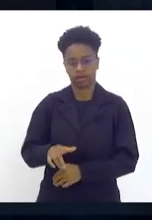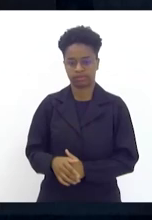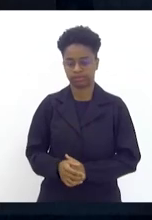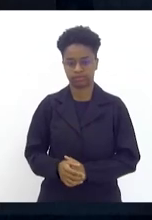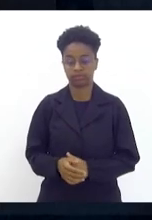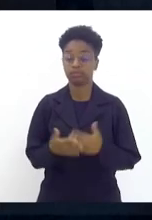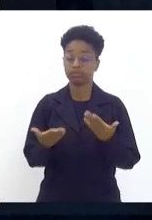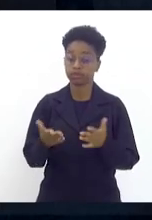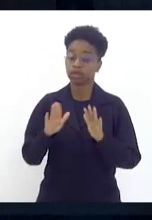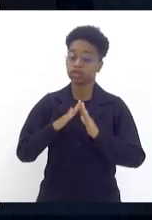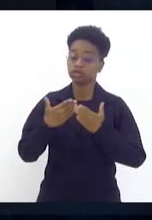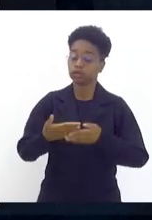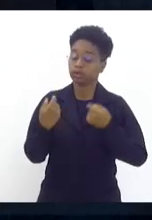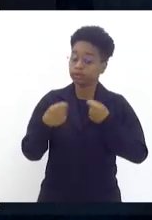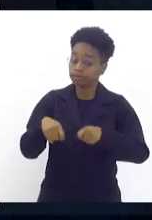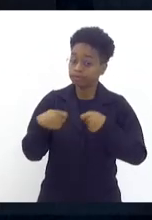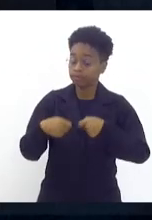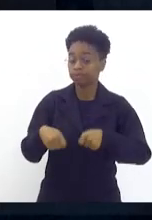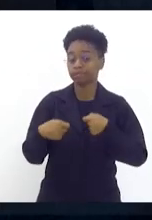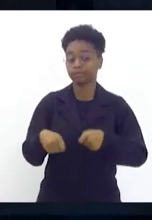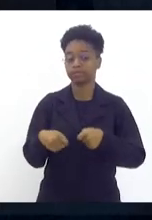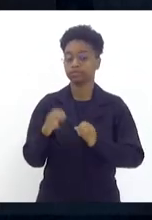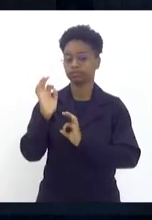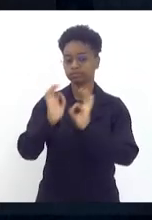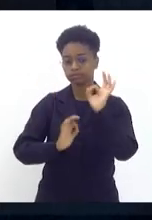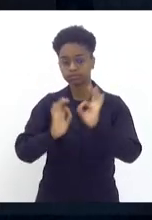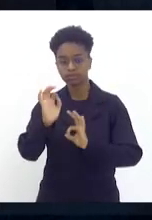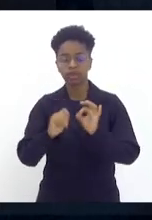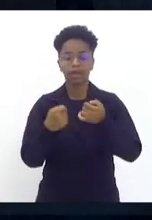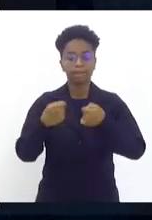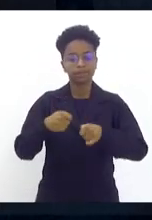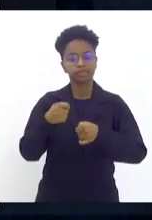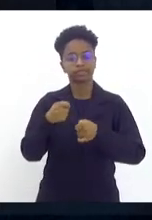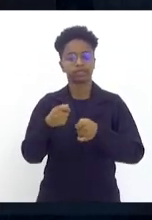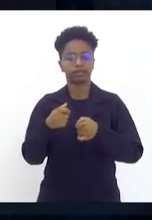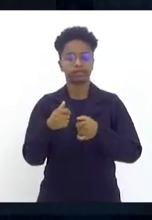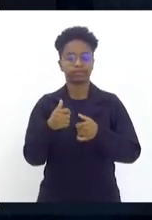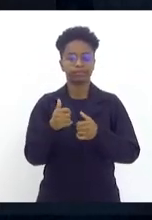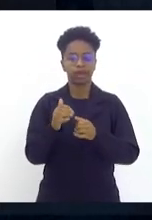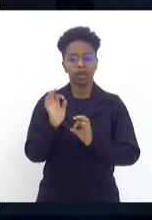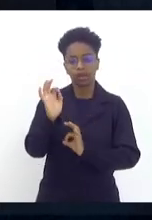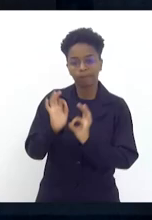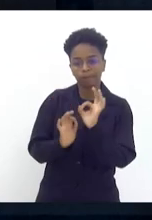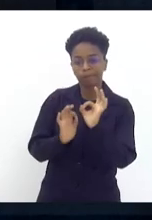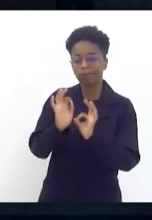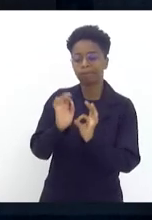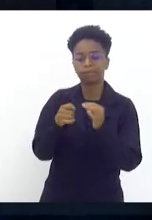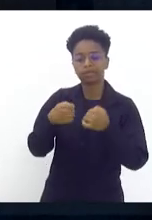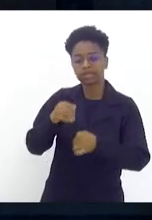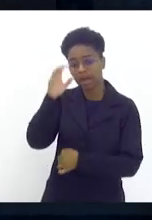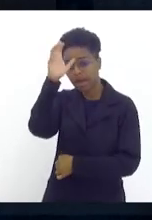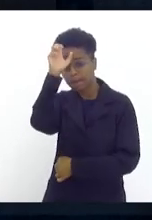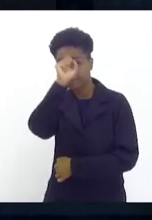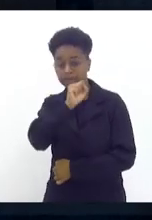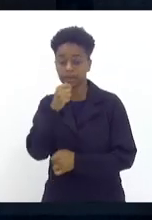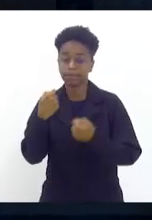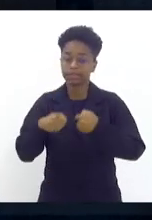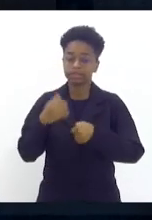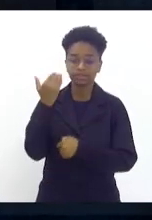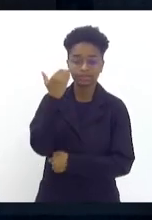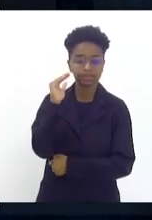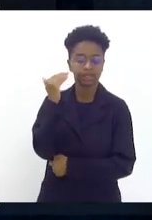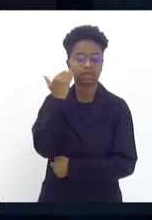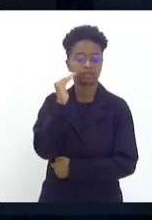a escola precisa, né, se organizar, ela precisa se preparar, né, ela precisa aprender, ela precisa